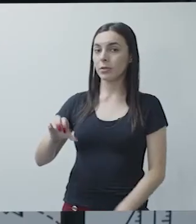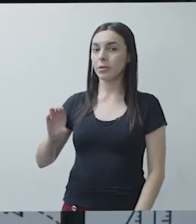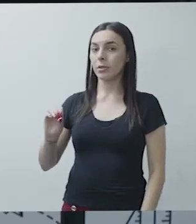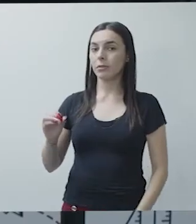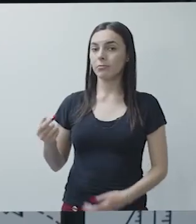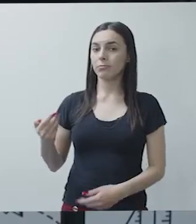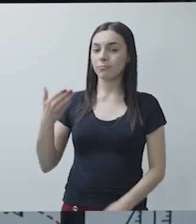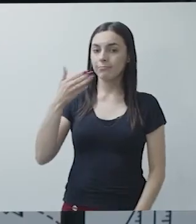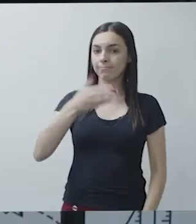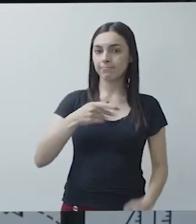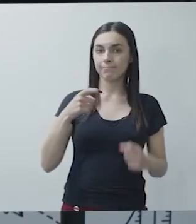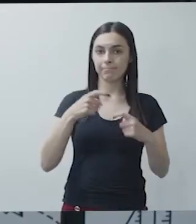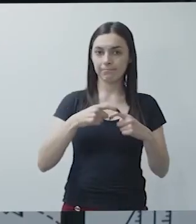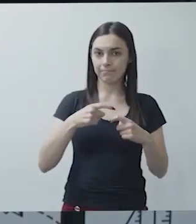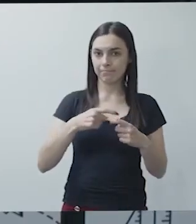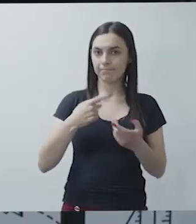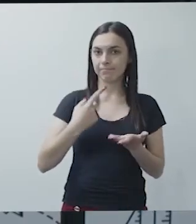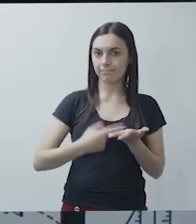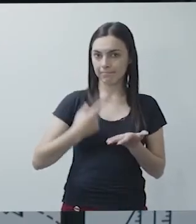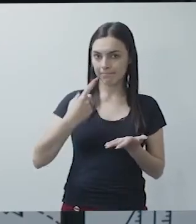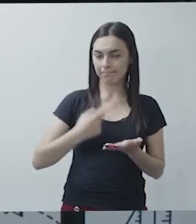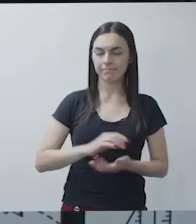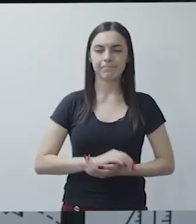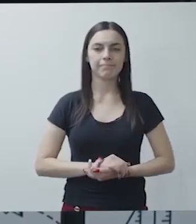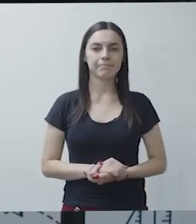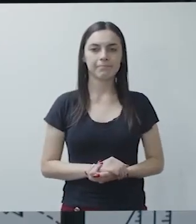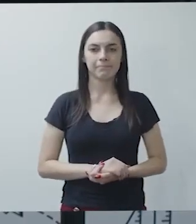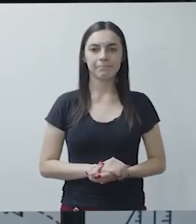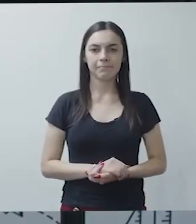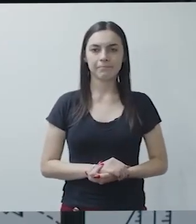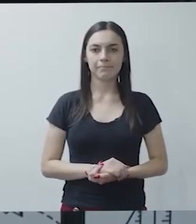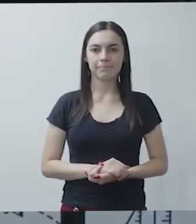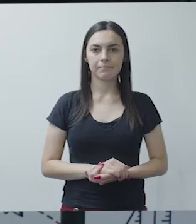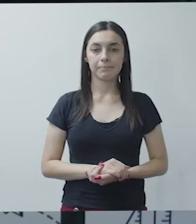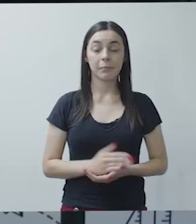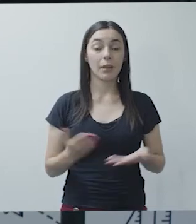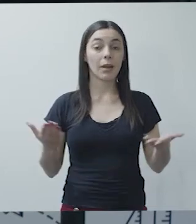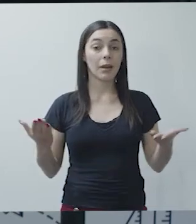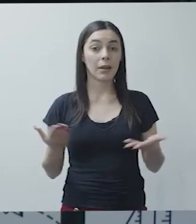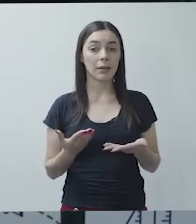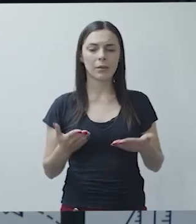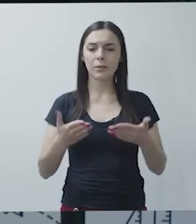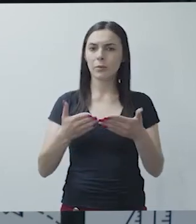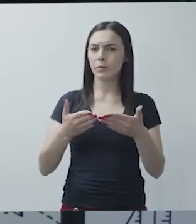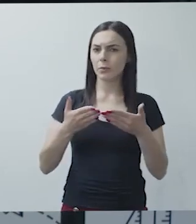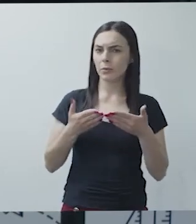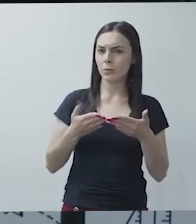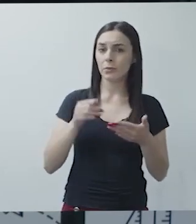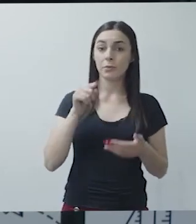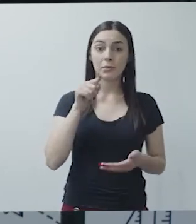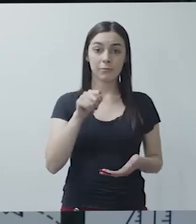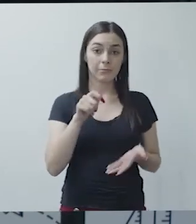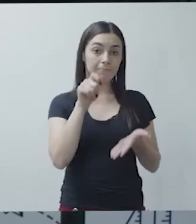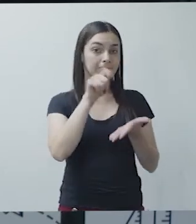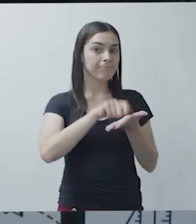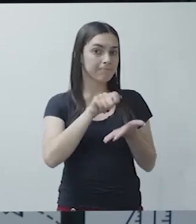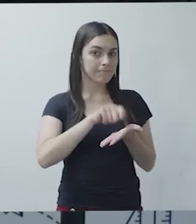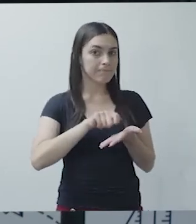consulta médica. Muito bem. Agora, o próximo, eu vou pedir para que você registre no seu caderno,